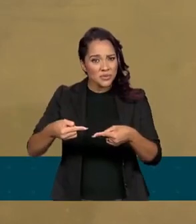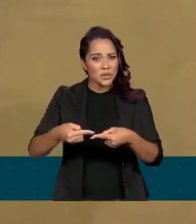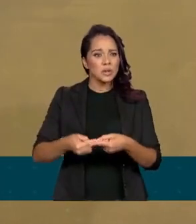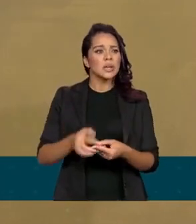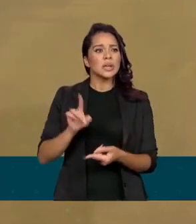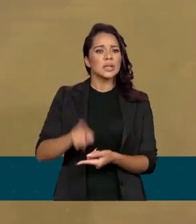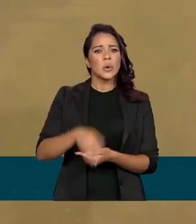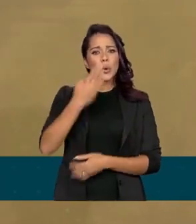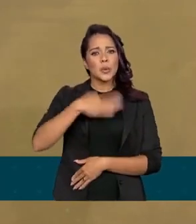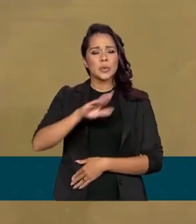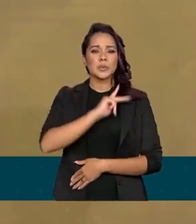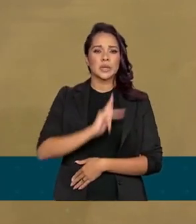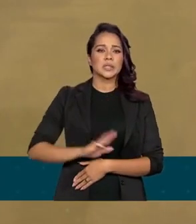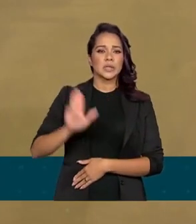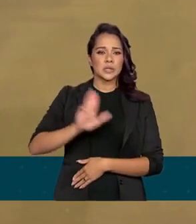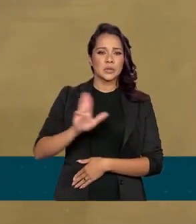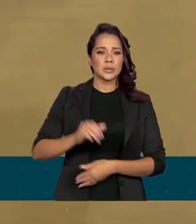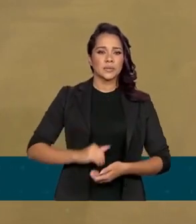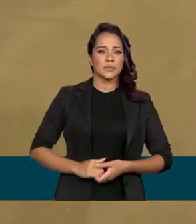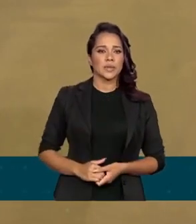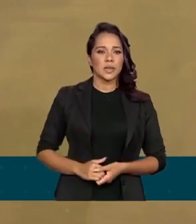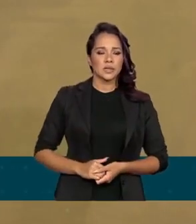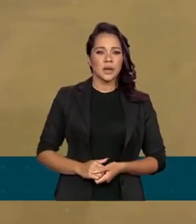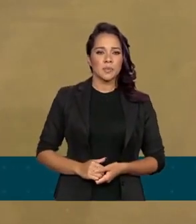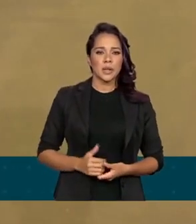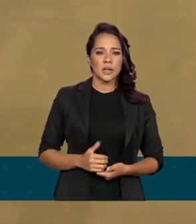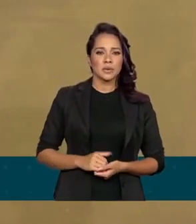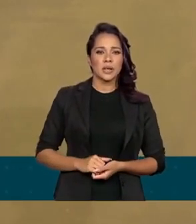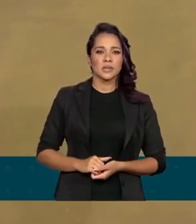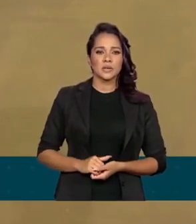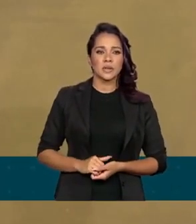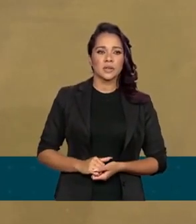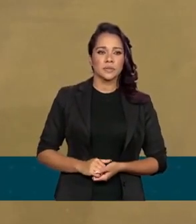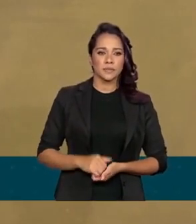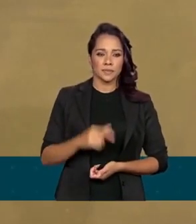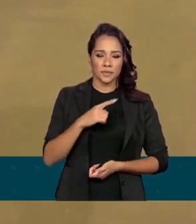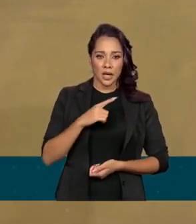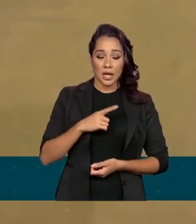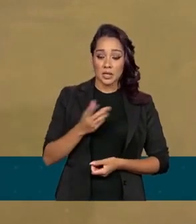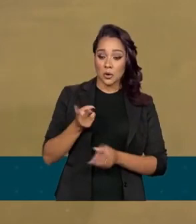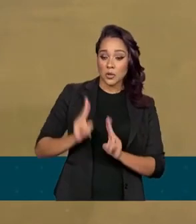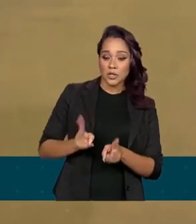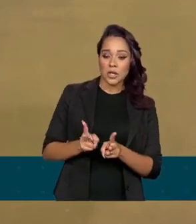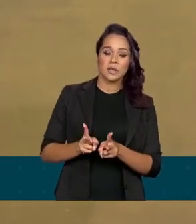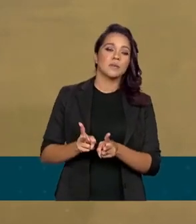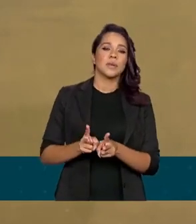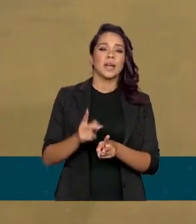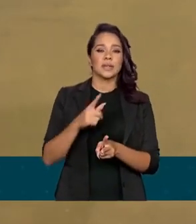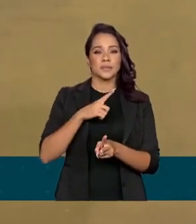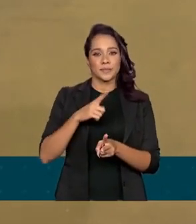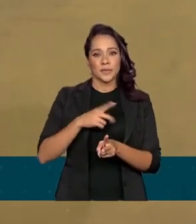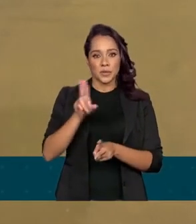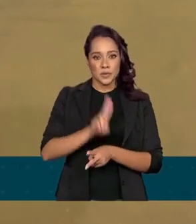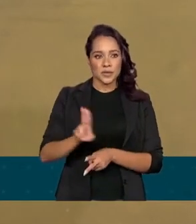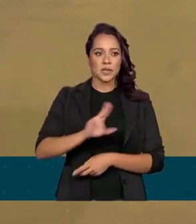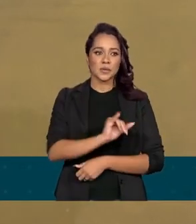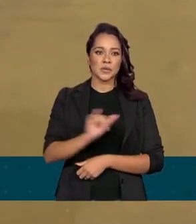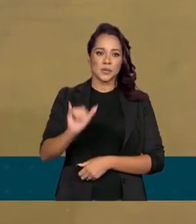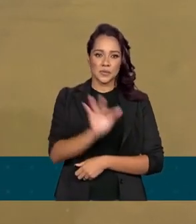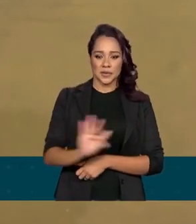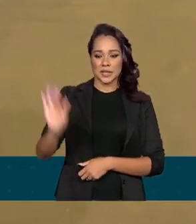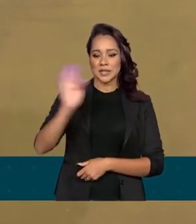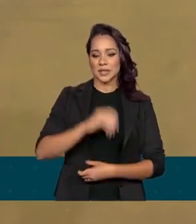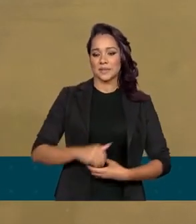e é um compromisso do presidente Lula em relação à permanência dos nossos jovens nas universidades e nos institutos